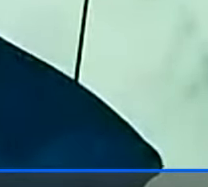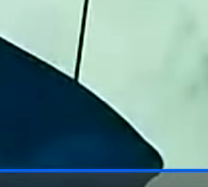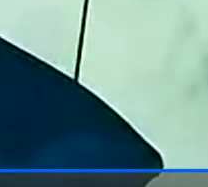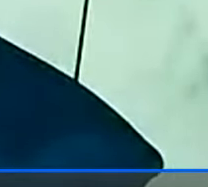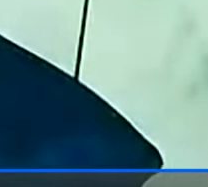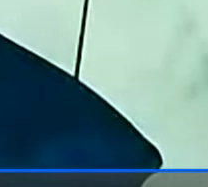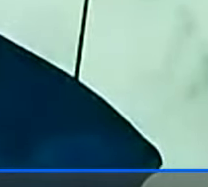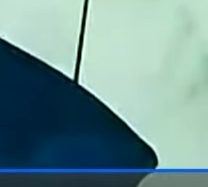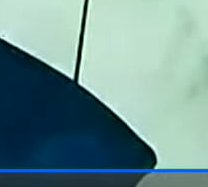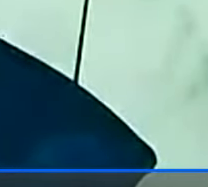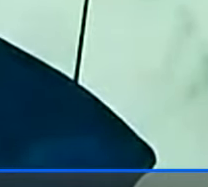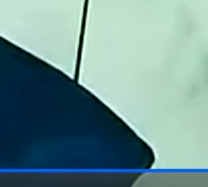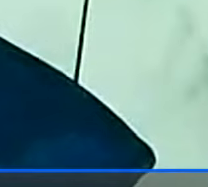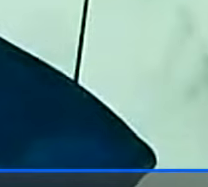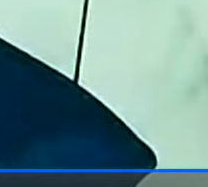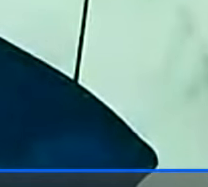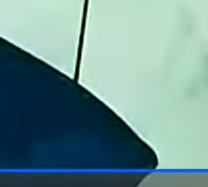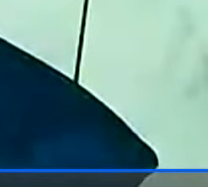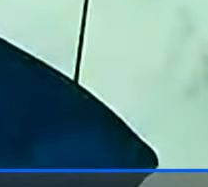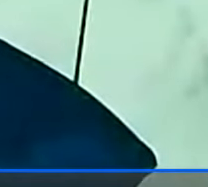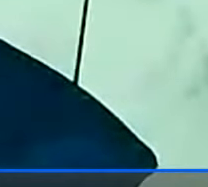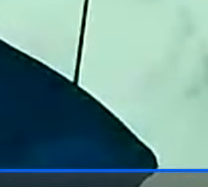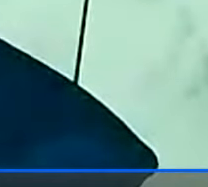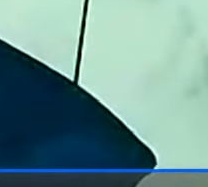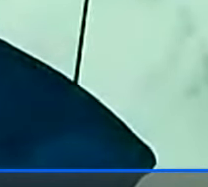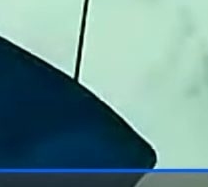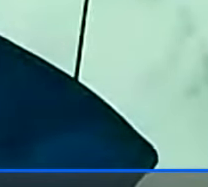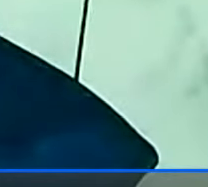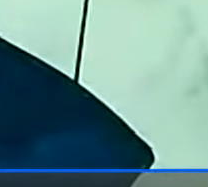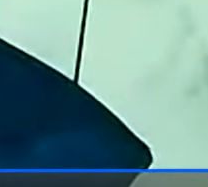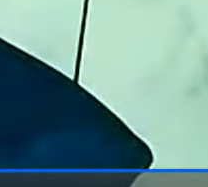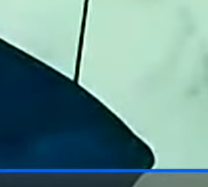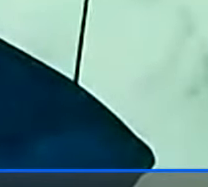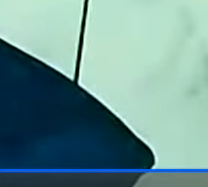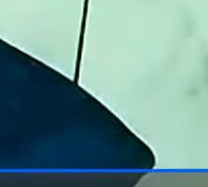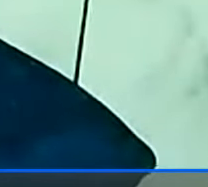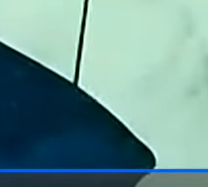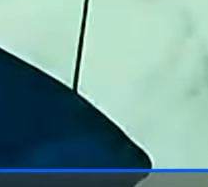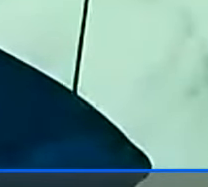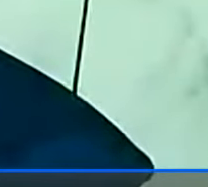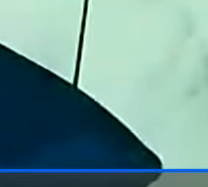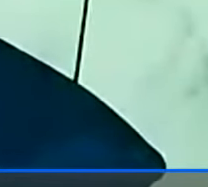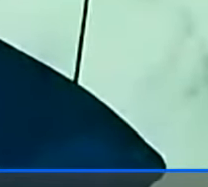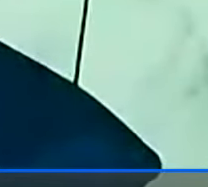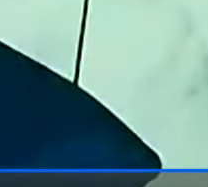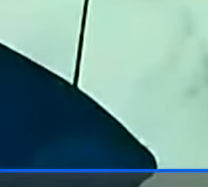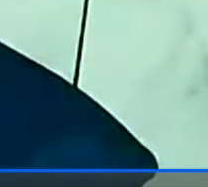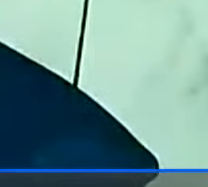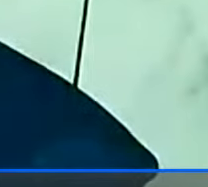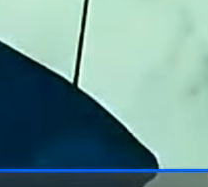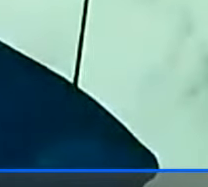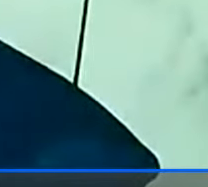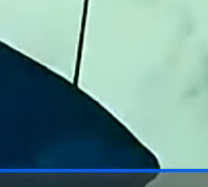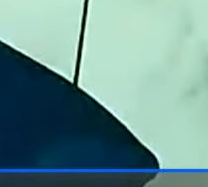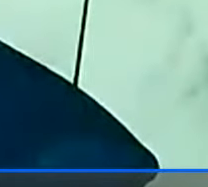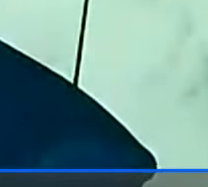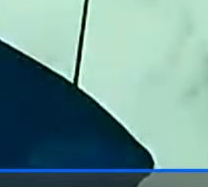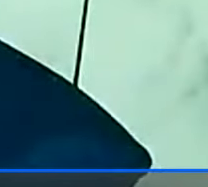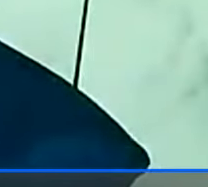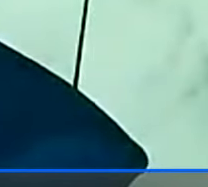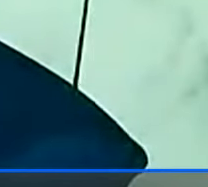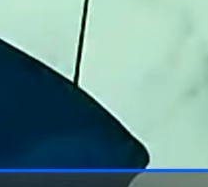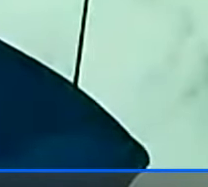essas ampliações de metas, segundo a secretária Janaína, e que a gente teve a reunião, acho que no final do mês